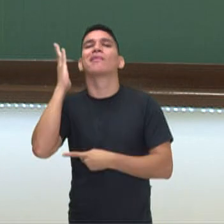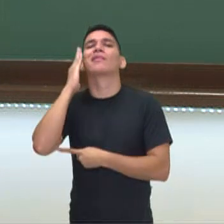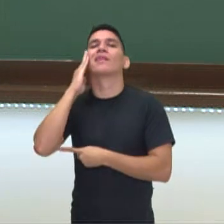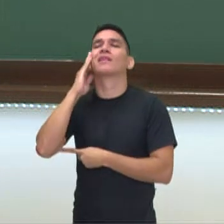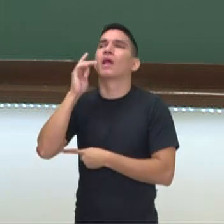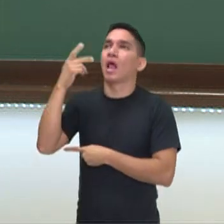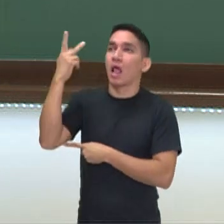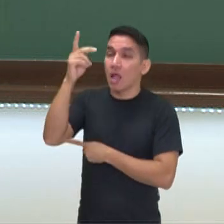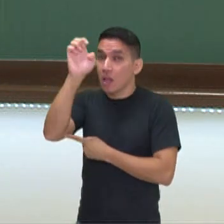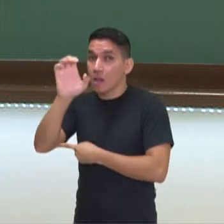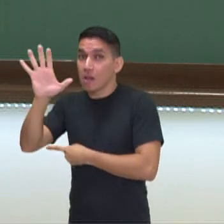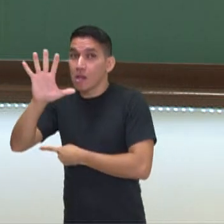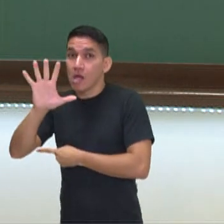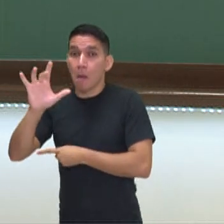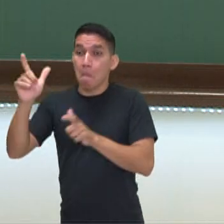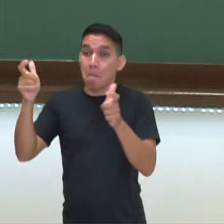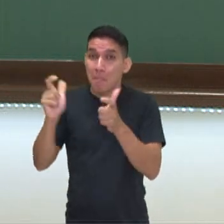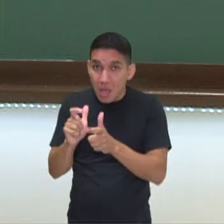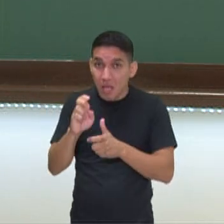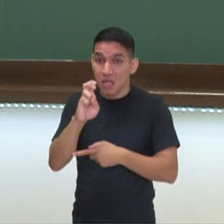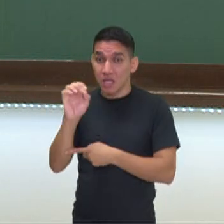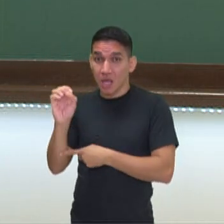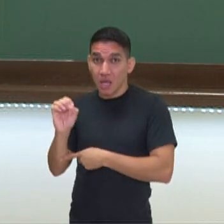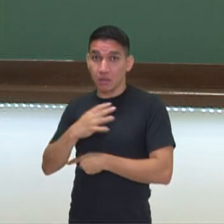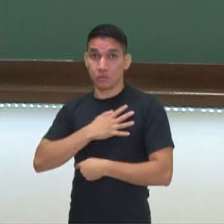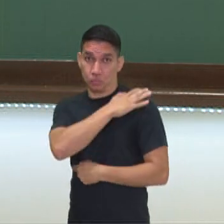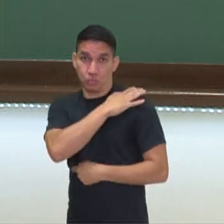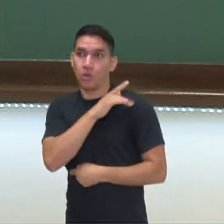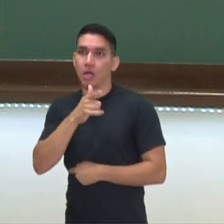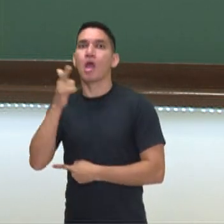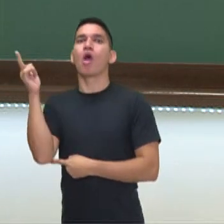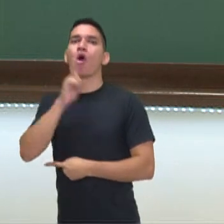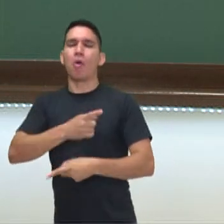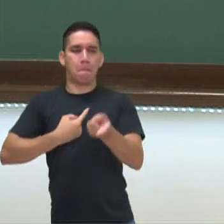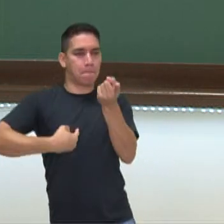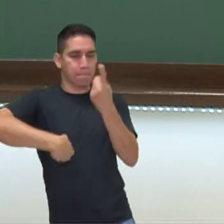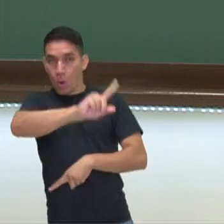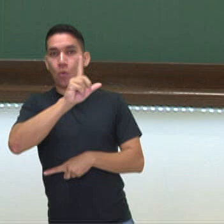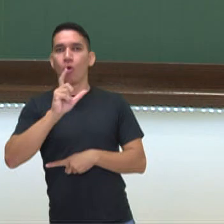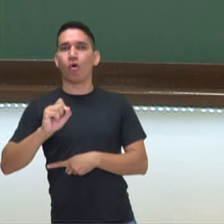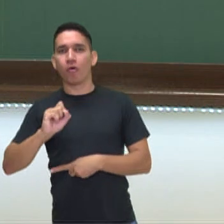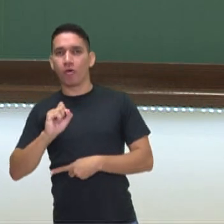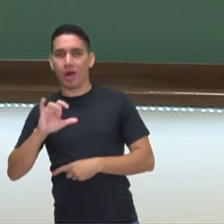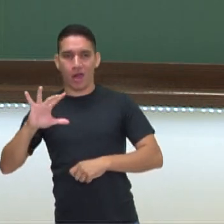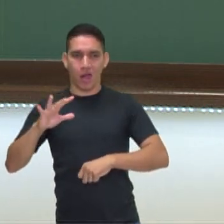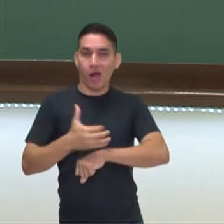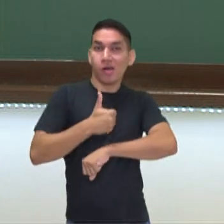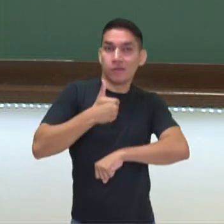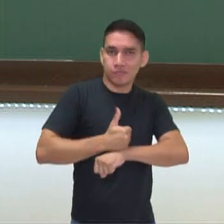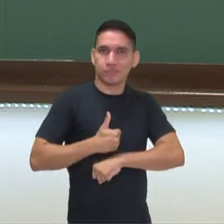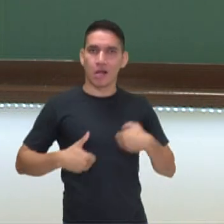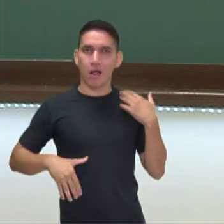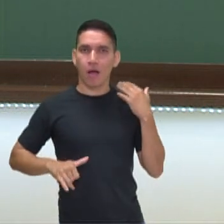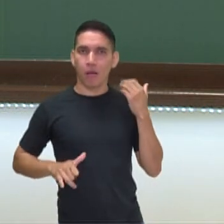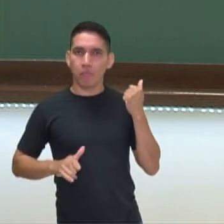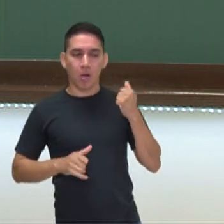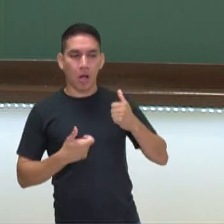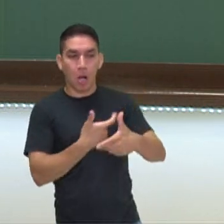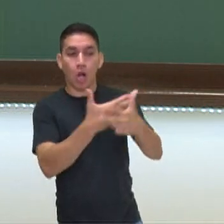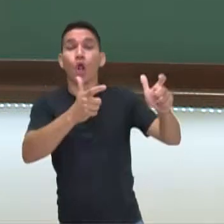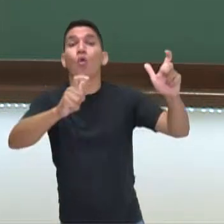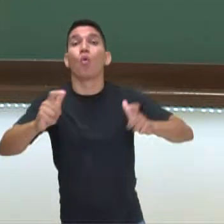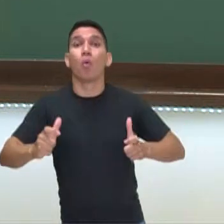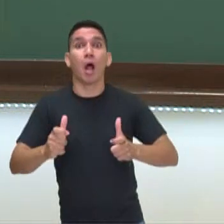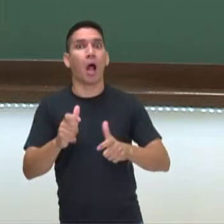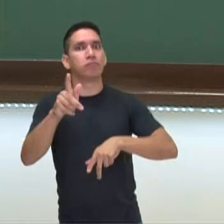de pessoas, né, cerca de 500 soldados, Hernán Cortés, a coroa espanhola, domina regiões tão povoadas como,